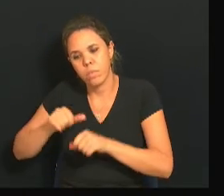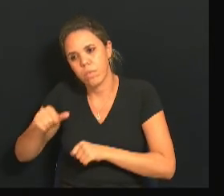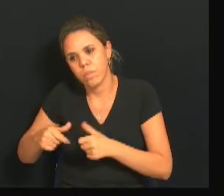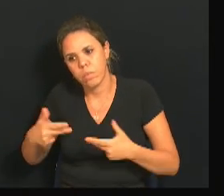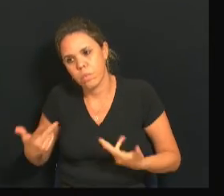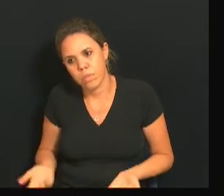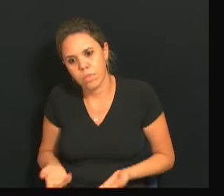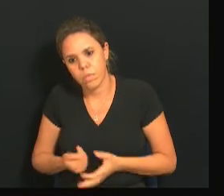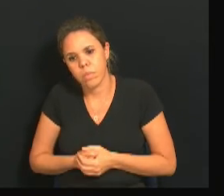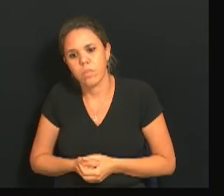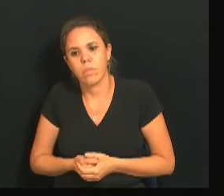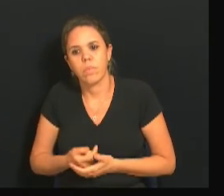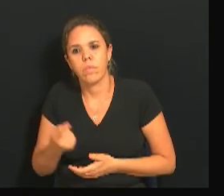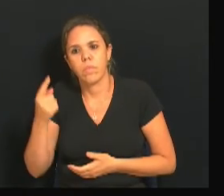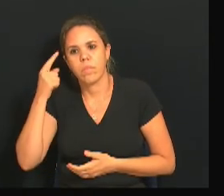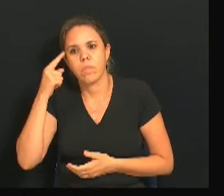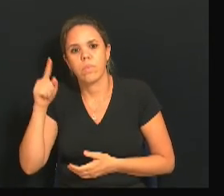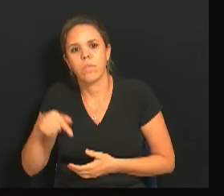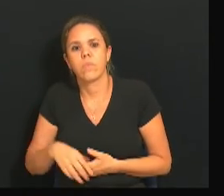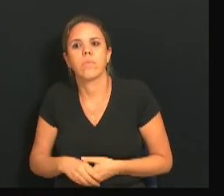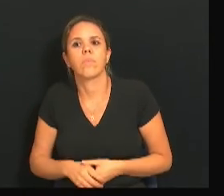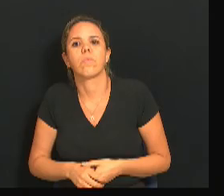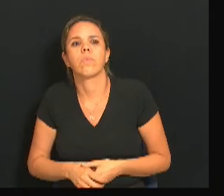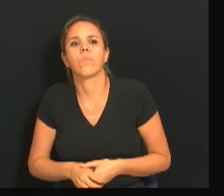aí nas ideias.